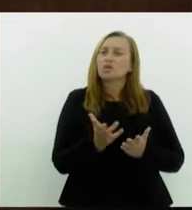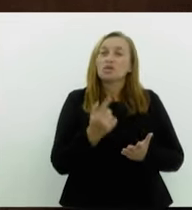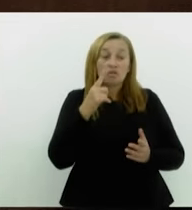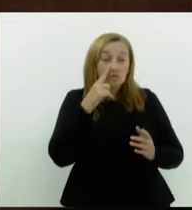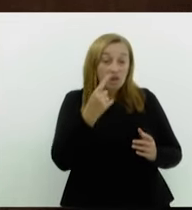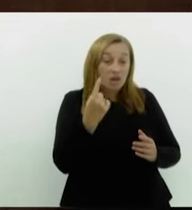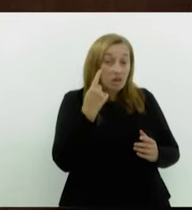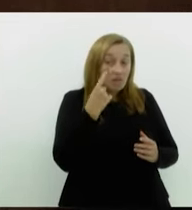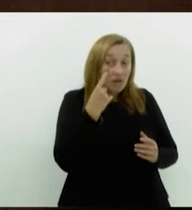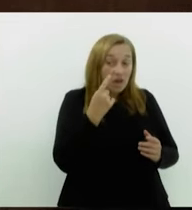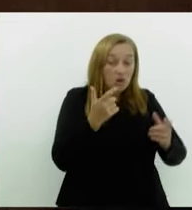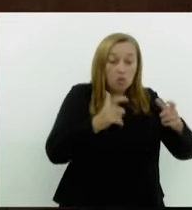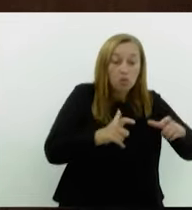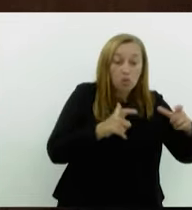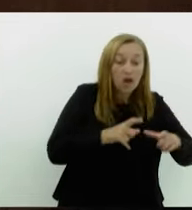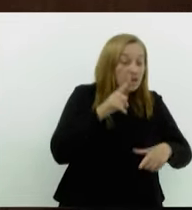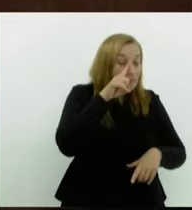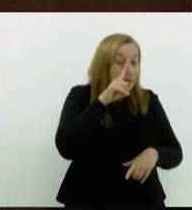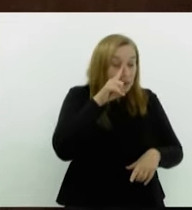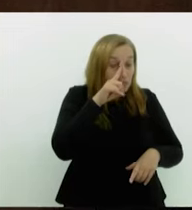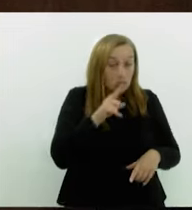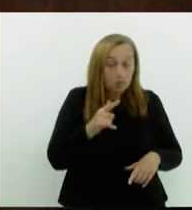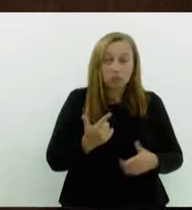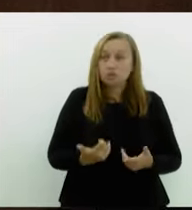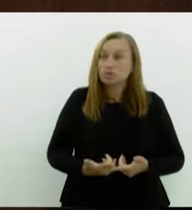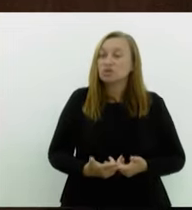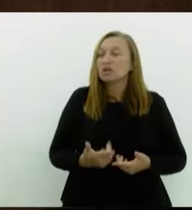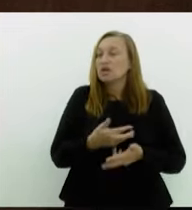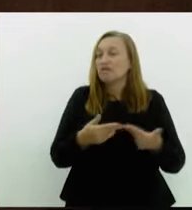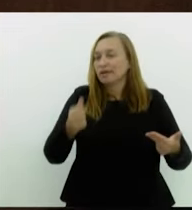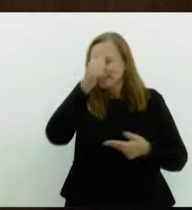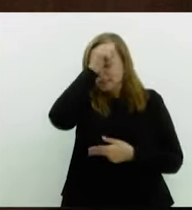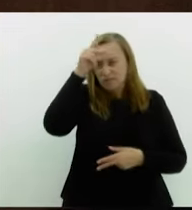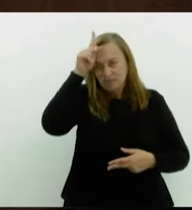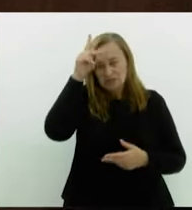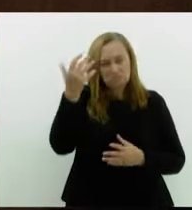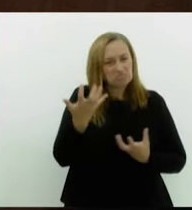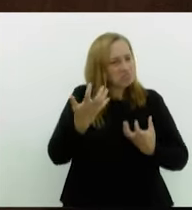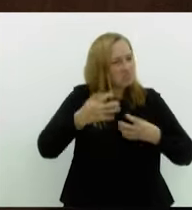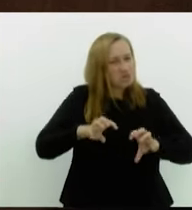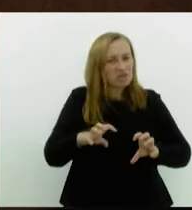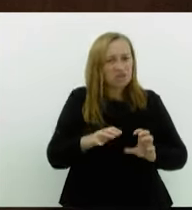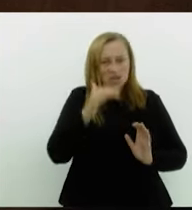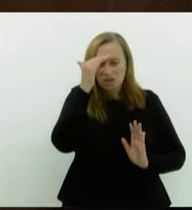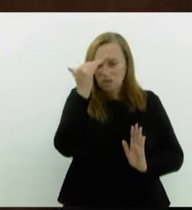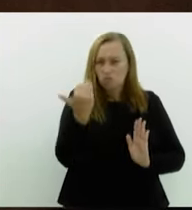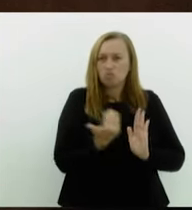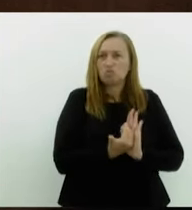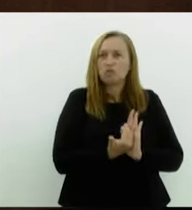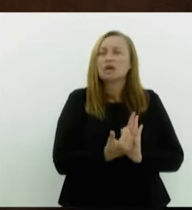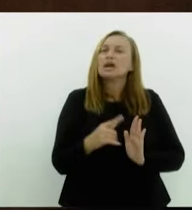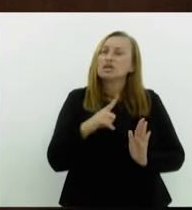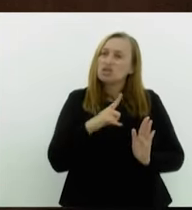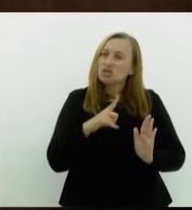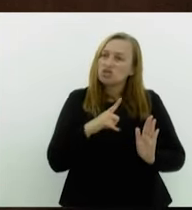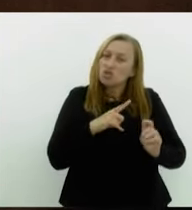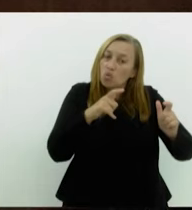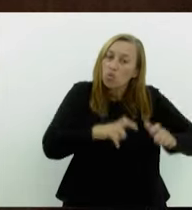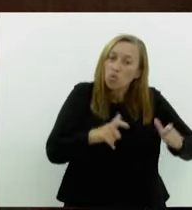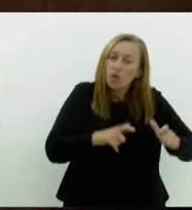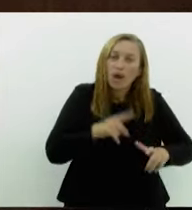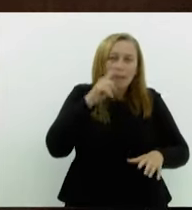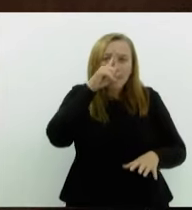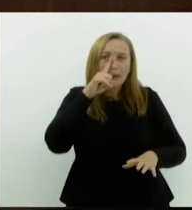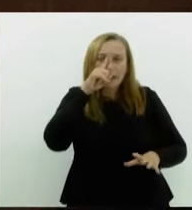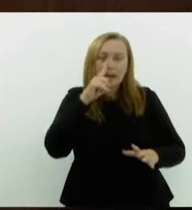e planos de contingência. Muitos prefeitos teimavam em não cumprir. Tinha um mapeamento de risco, deputada Tia Ju, que dizia